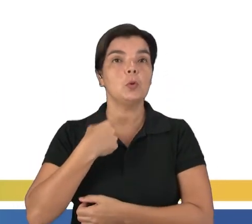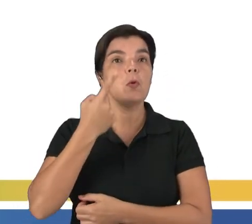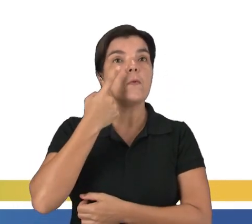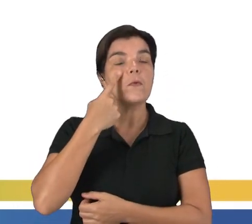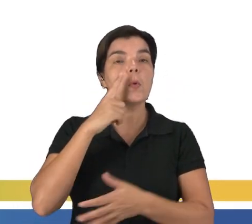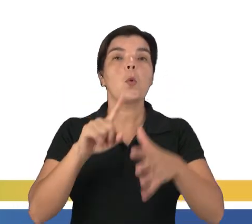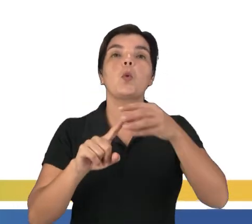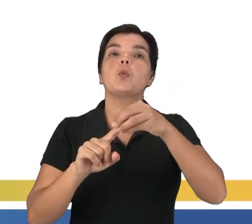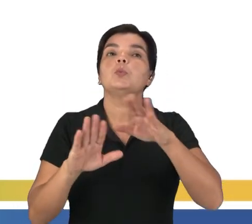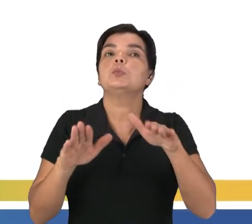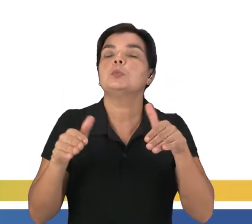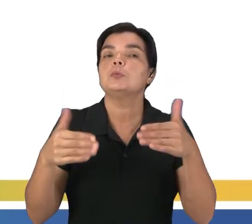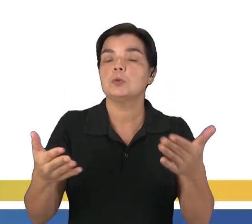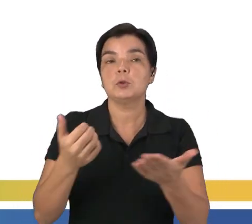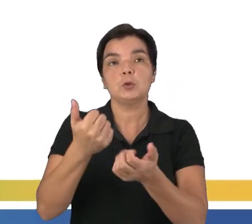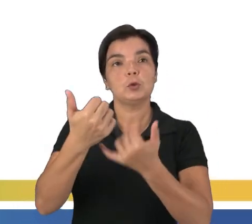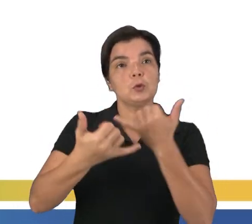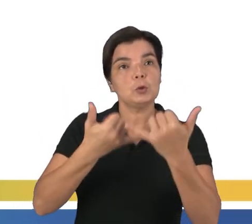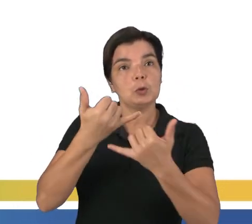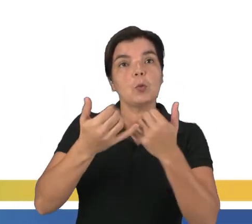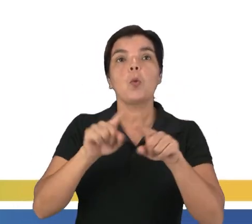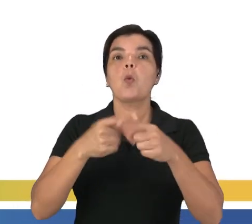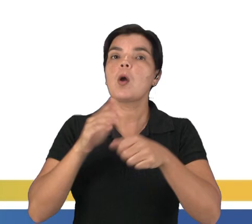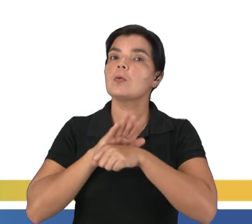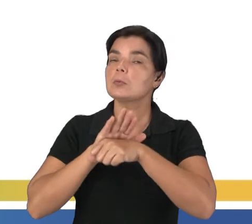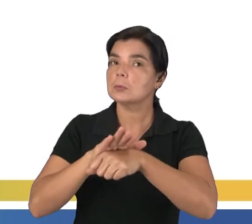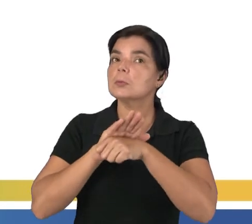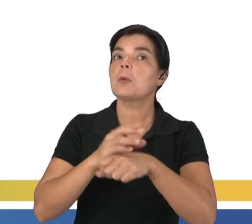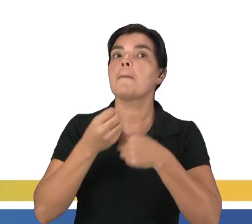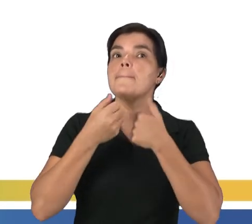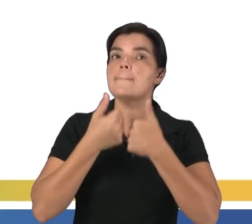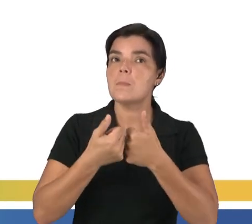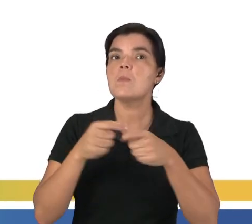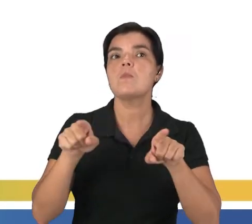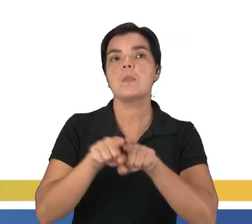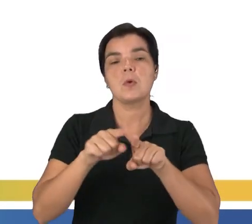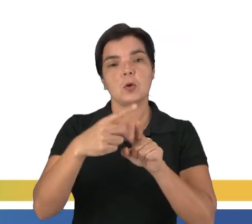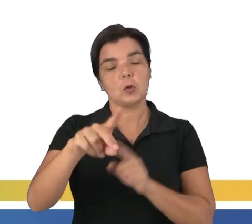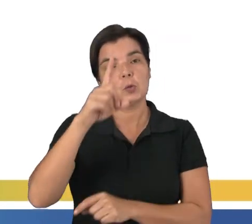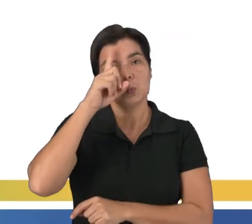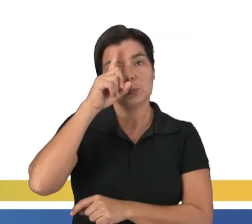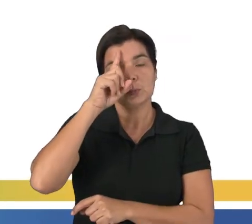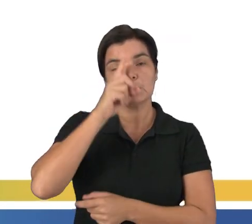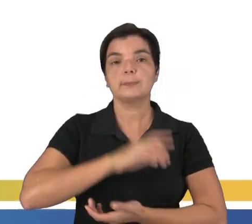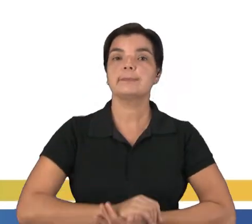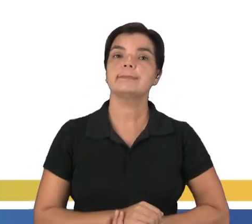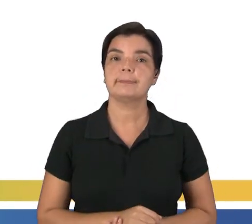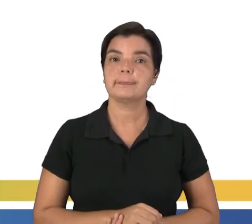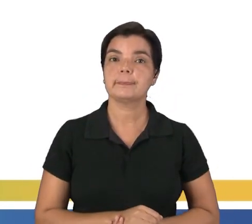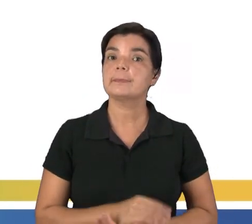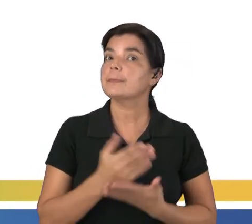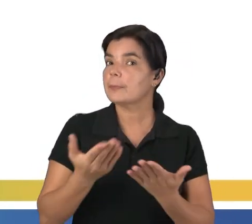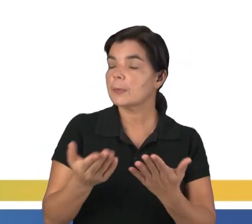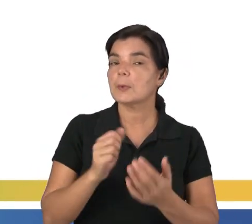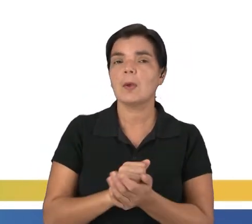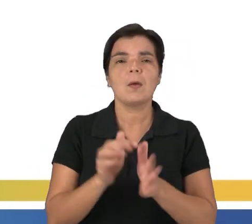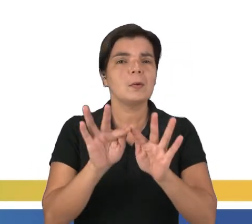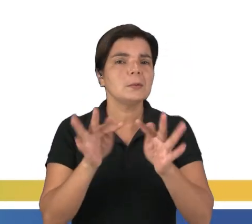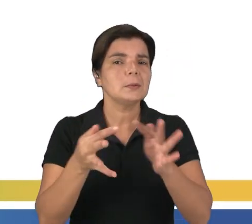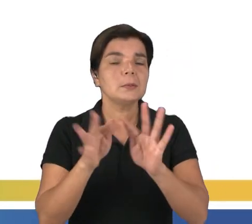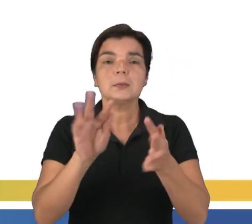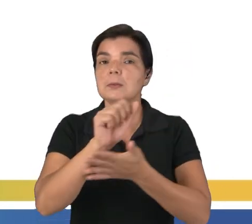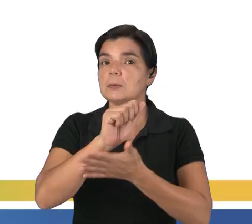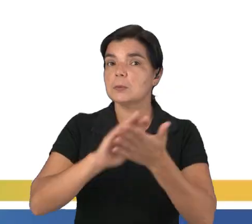interesse, busque qual a finalidade desse jogo e qual o benefício que ele pode trazer para o seu cotidiano. Então é simples a